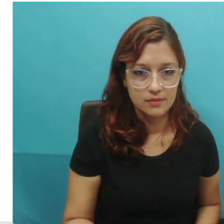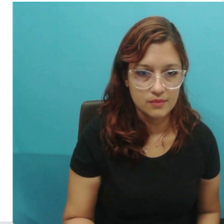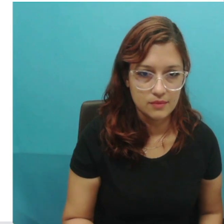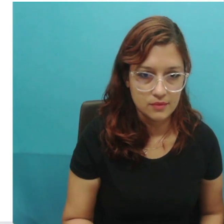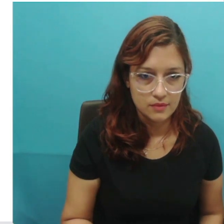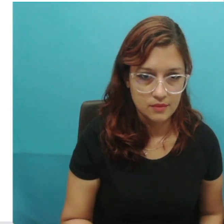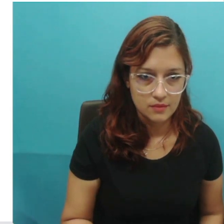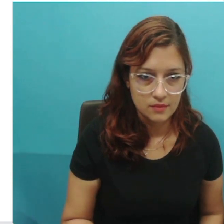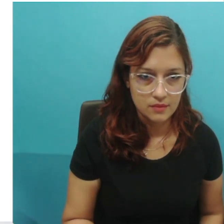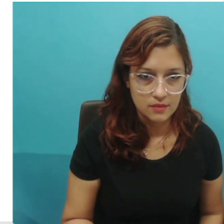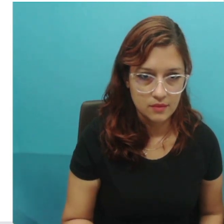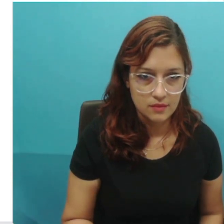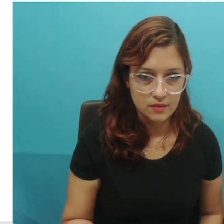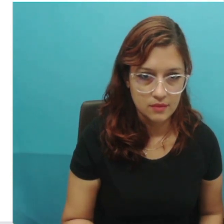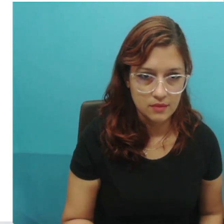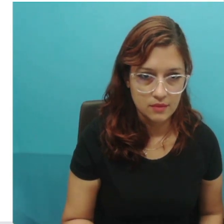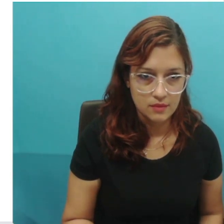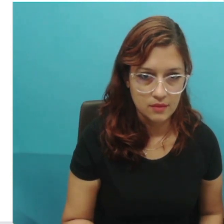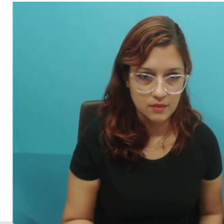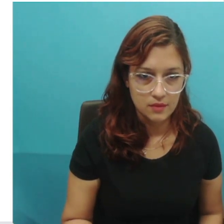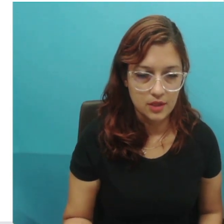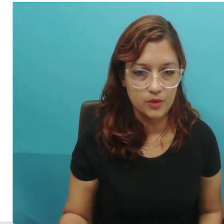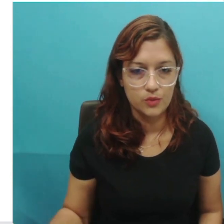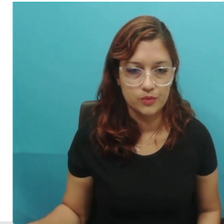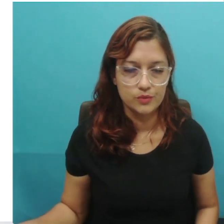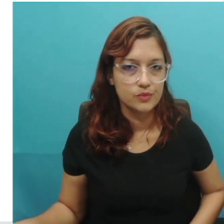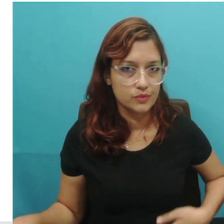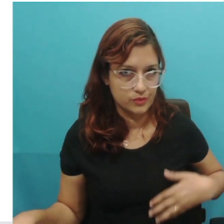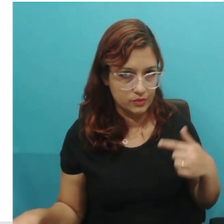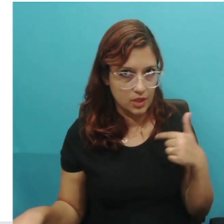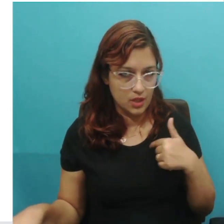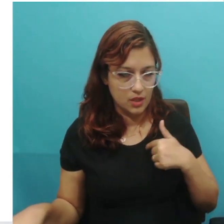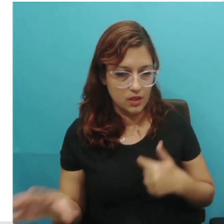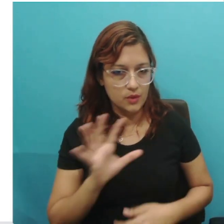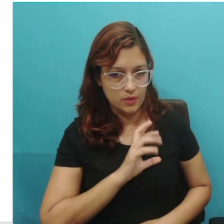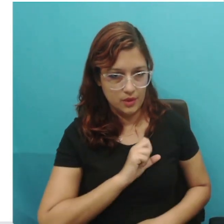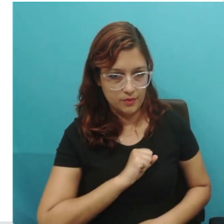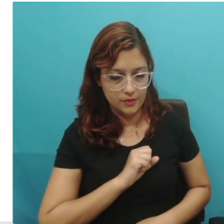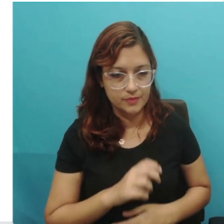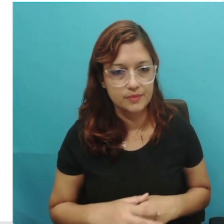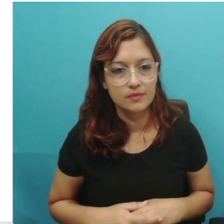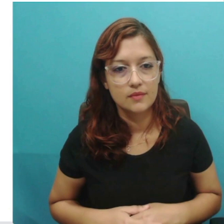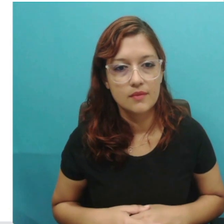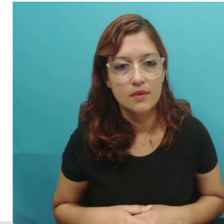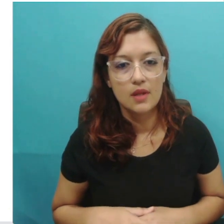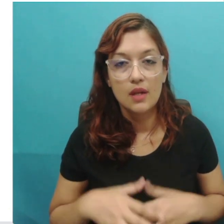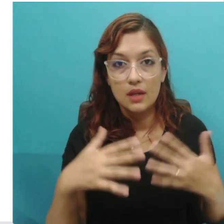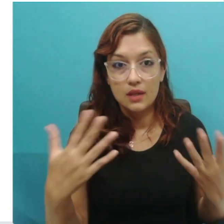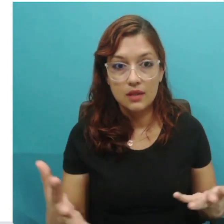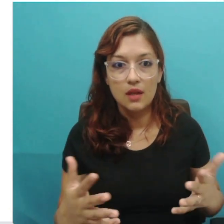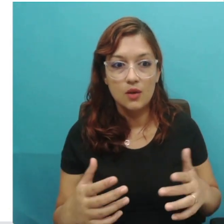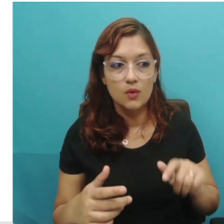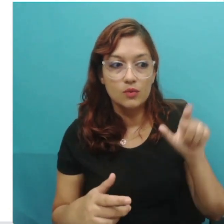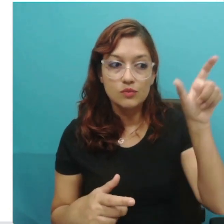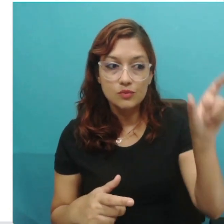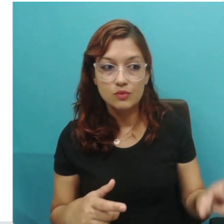Então, esse finalzinho do verbo mostra que o pronome pessoal é